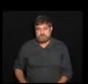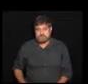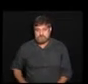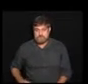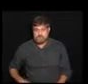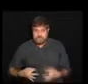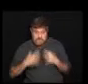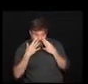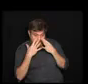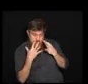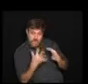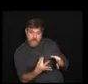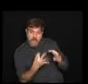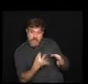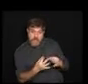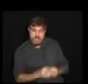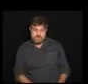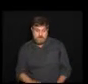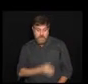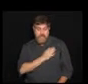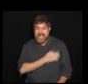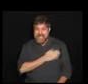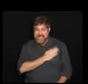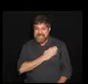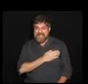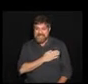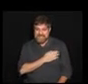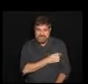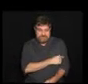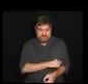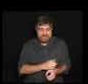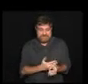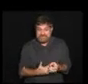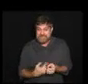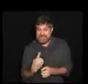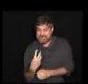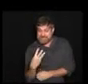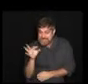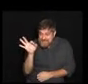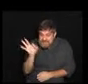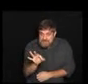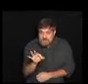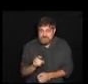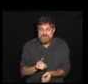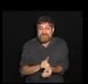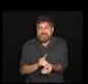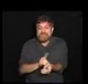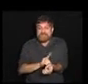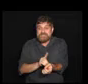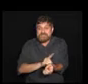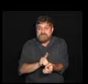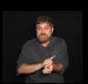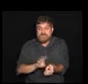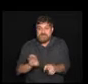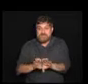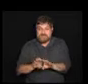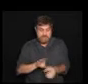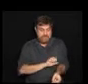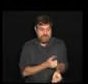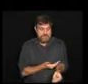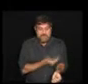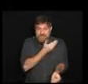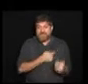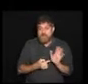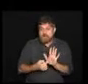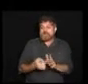muito atenção problemas cardiovasculares, 13%, diabetes e hipertensão. Vou mostrar o número